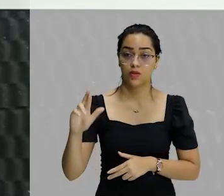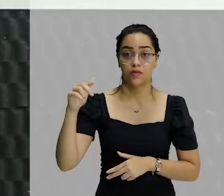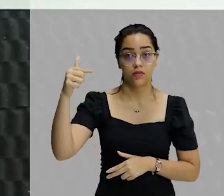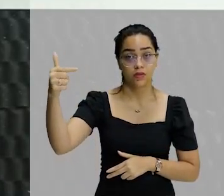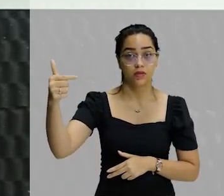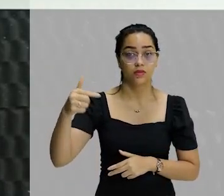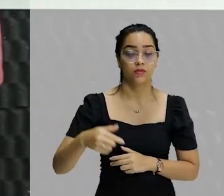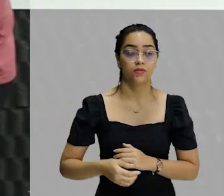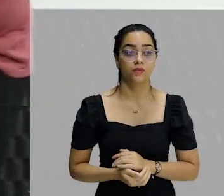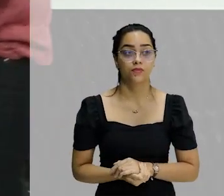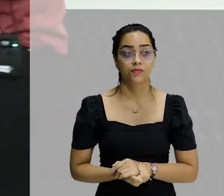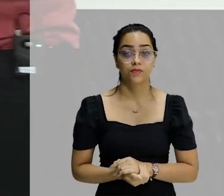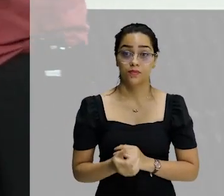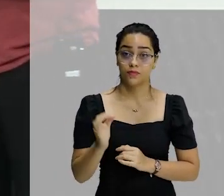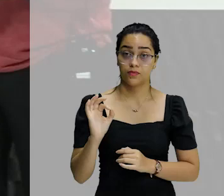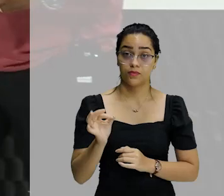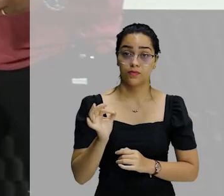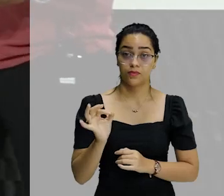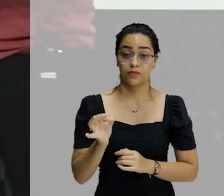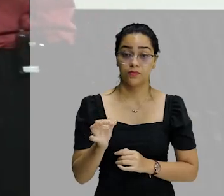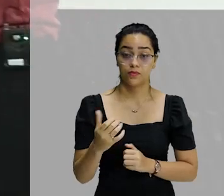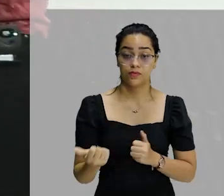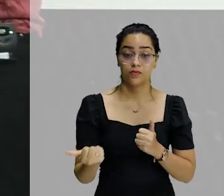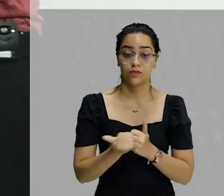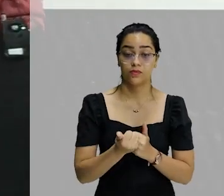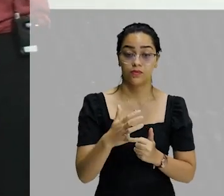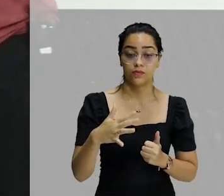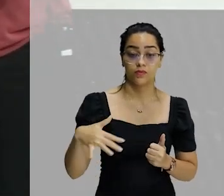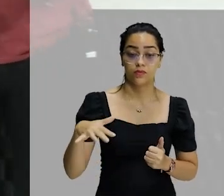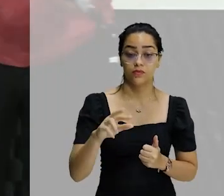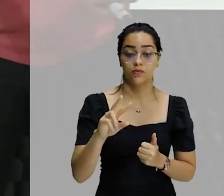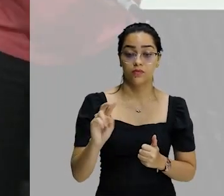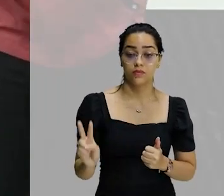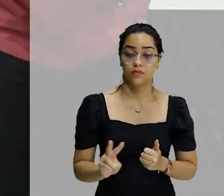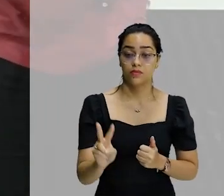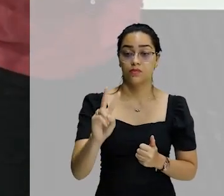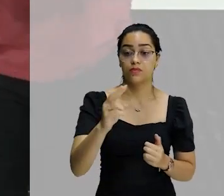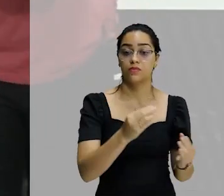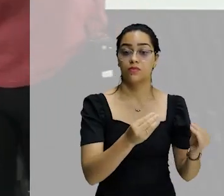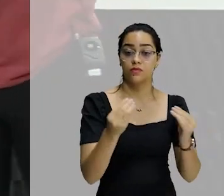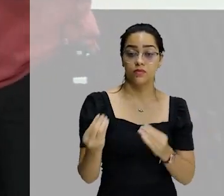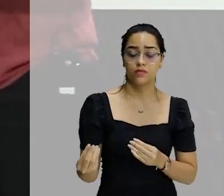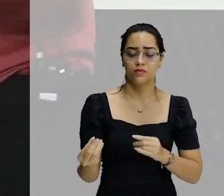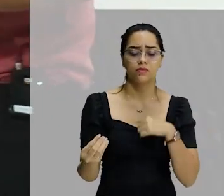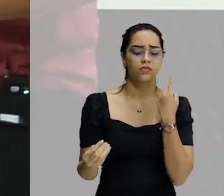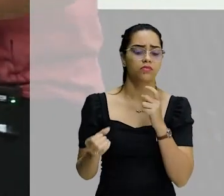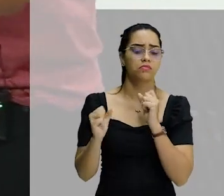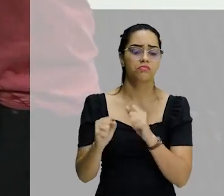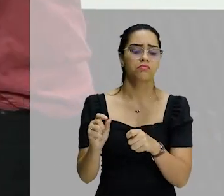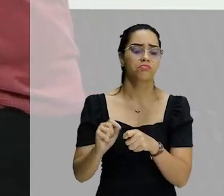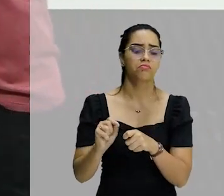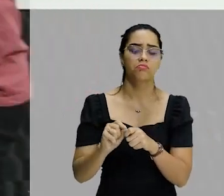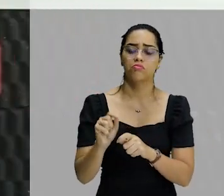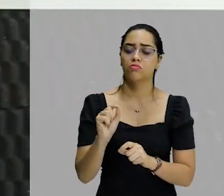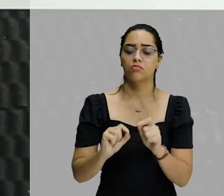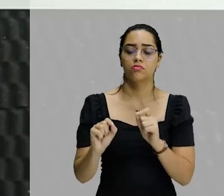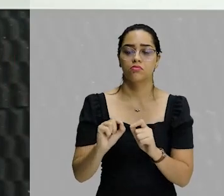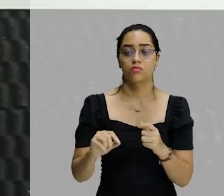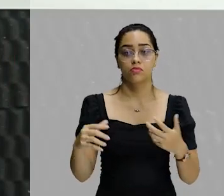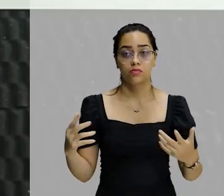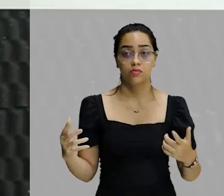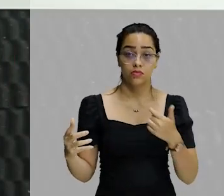quadrado. Certo? Então, substituir a área pelo valor que ele informou. O que a gente pode fazer com isso? Olha, eu